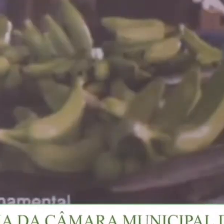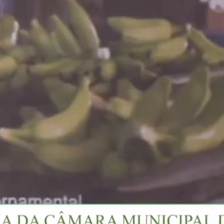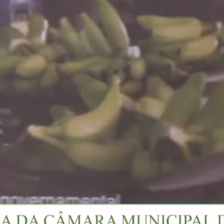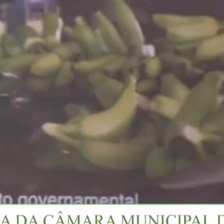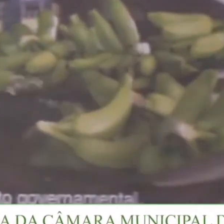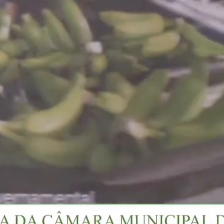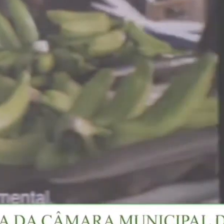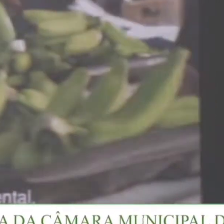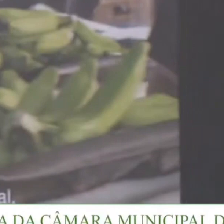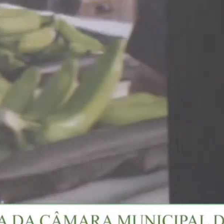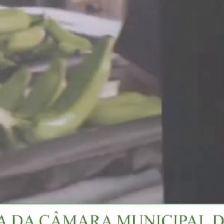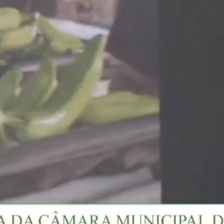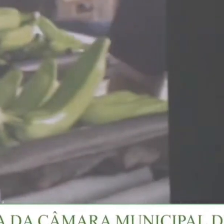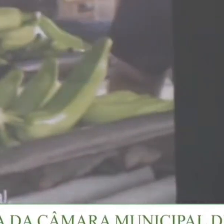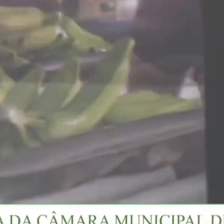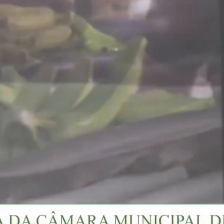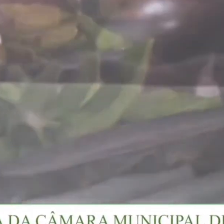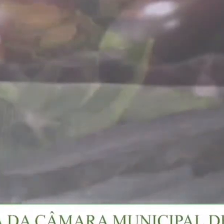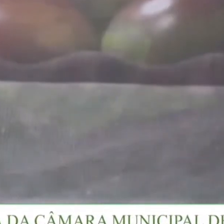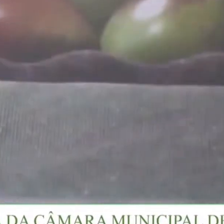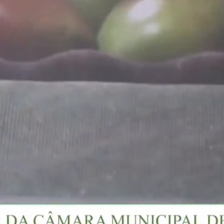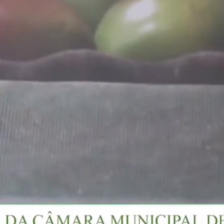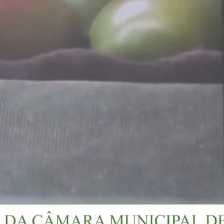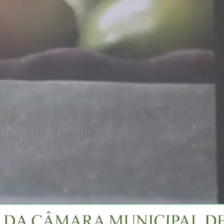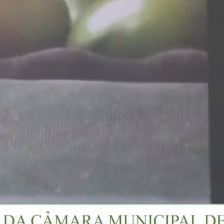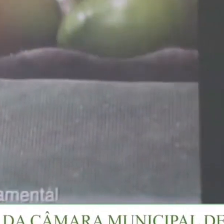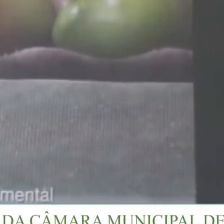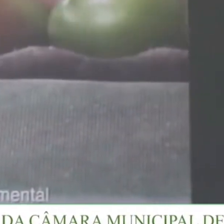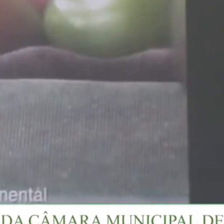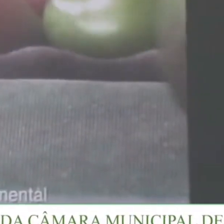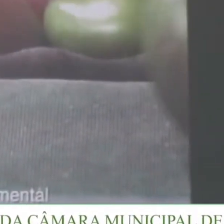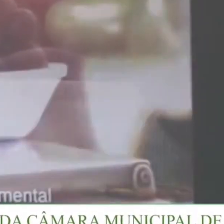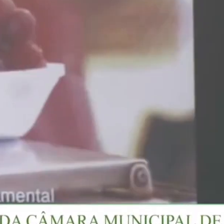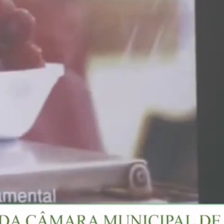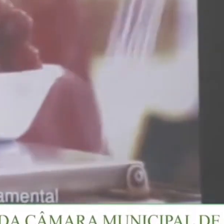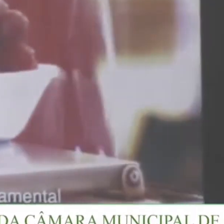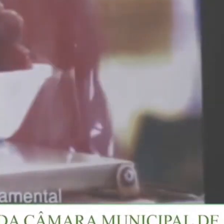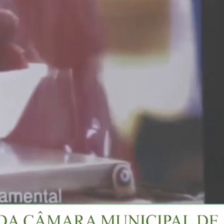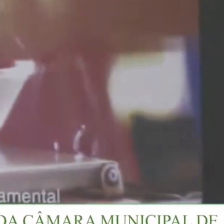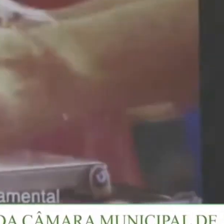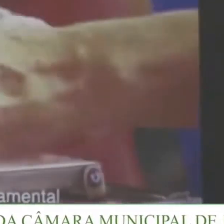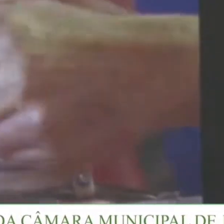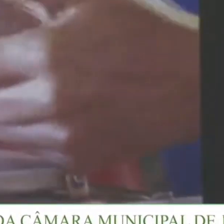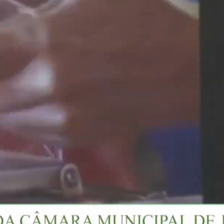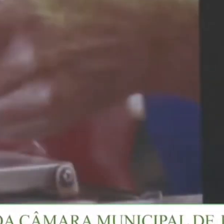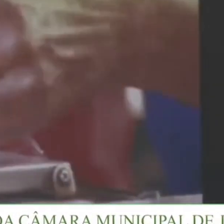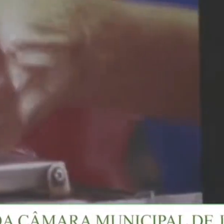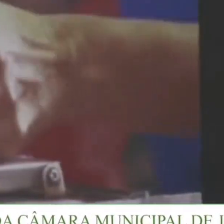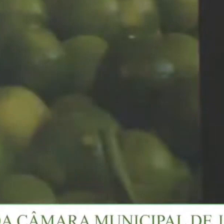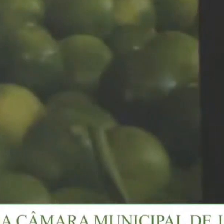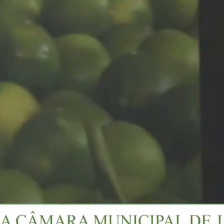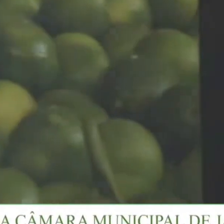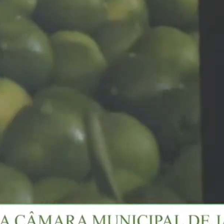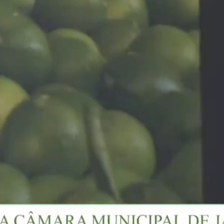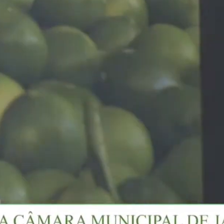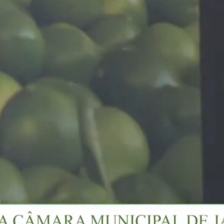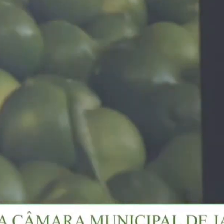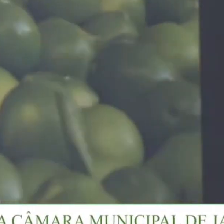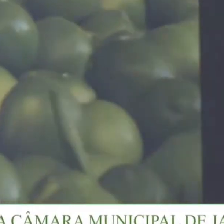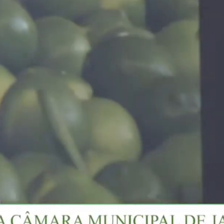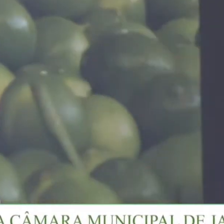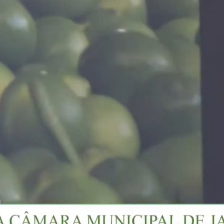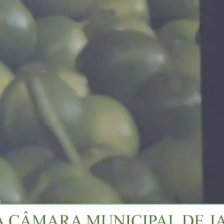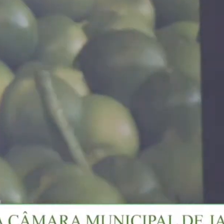Além do investimento governamental, a iniciativa privada também tem uma participação fundamental nesse desenvolvimento, com